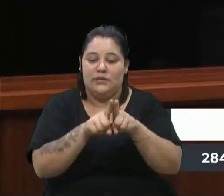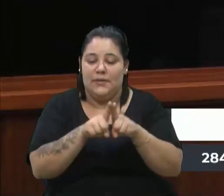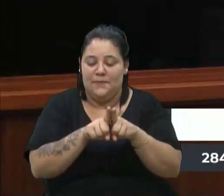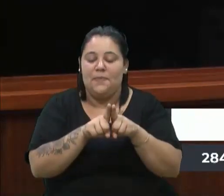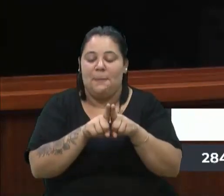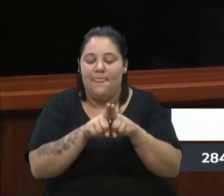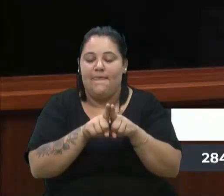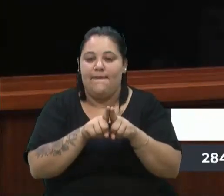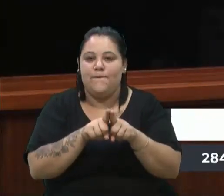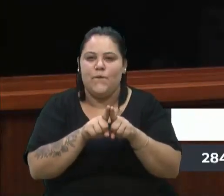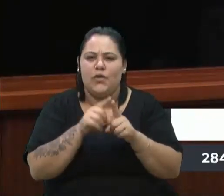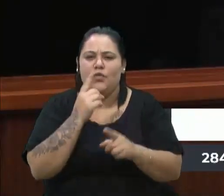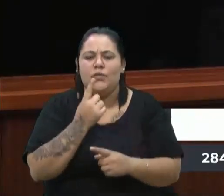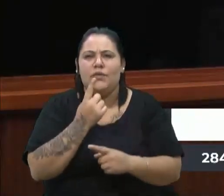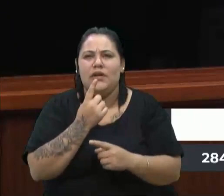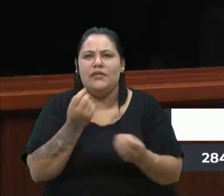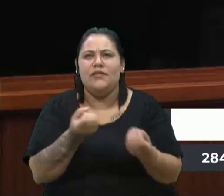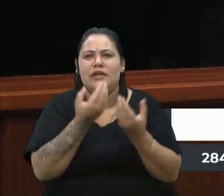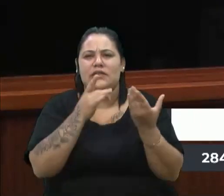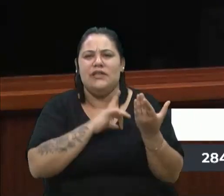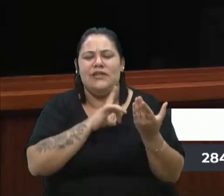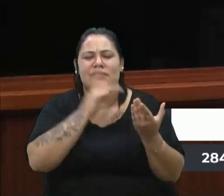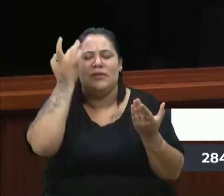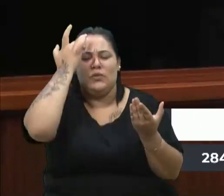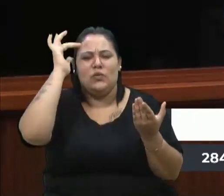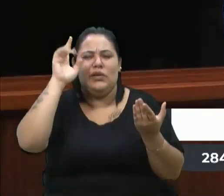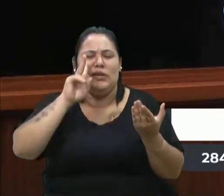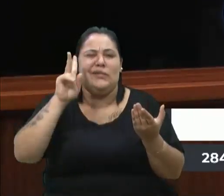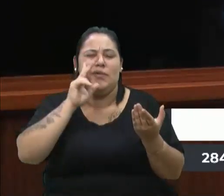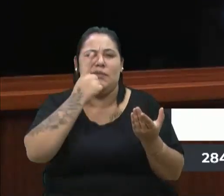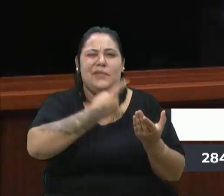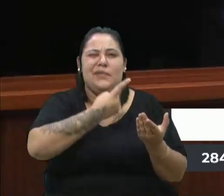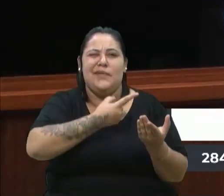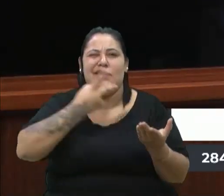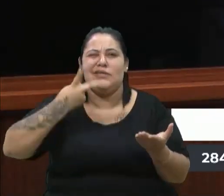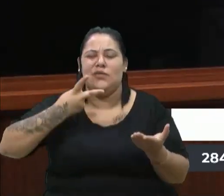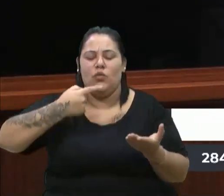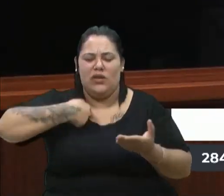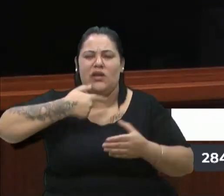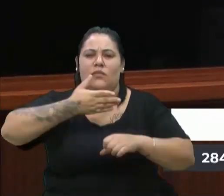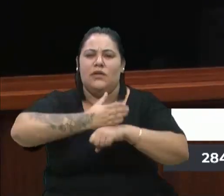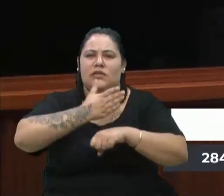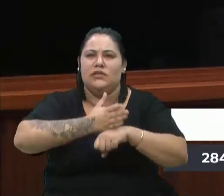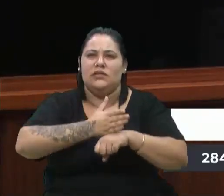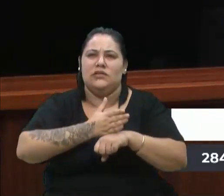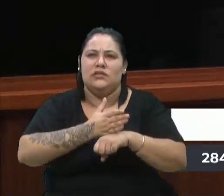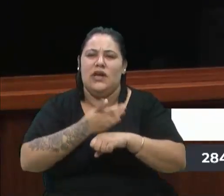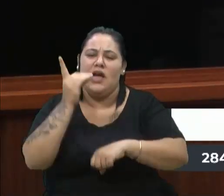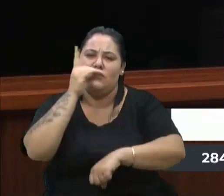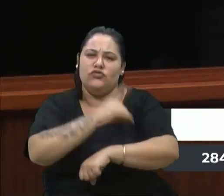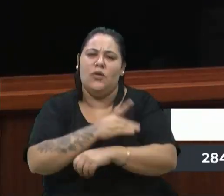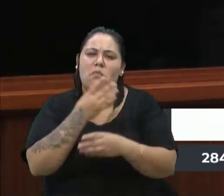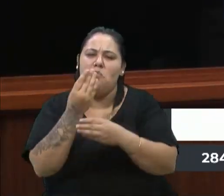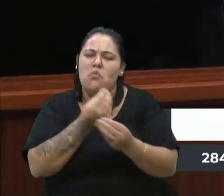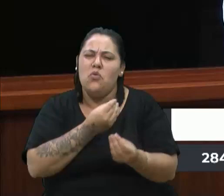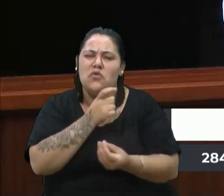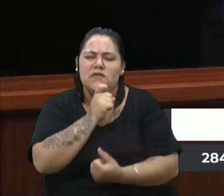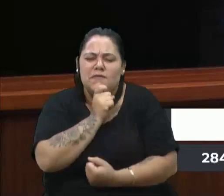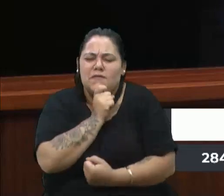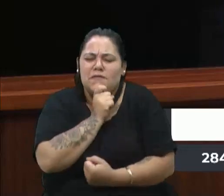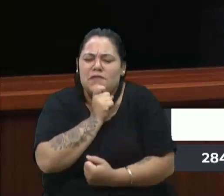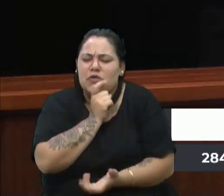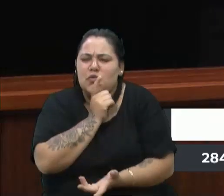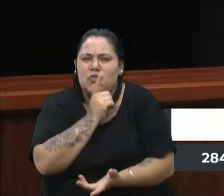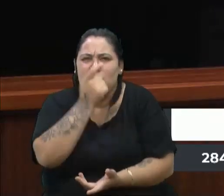edição que foi, eu acho, eu não sei se foi a primeira ou a segunda, mas eu lembro que eu participei, era um dia muito frio, acho que foi até a